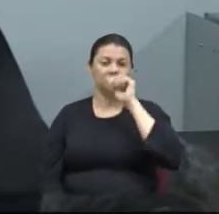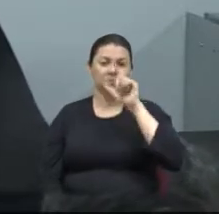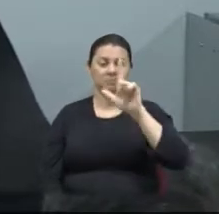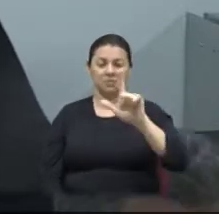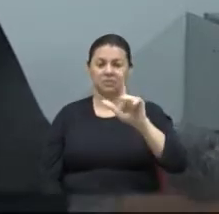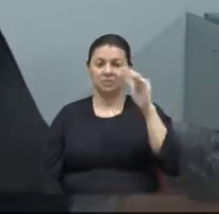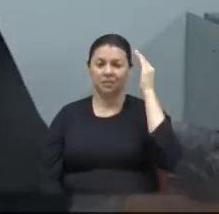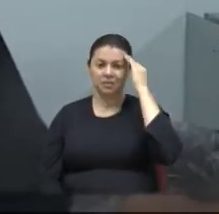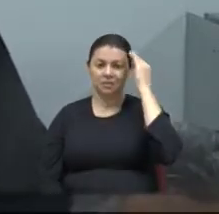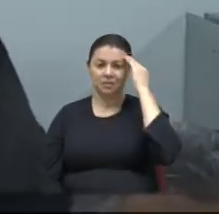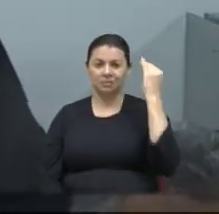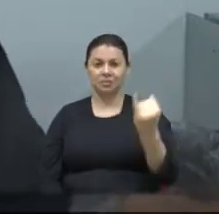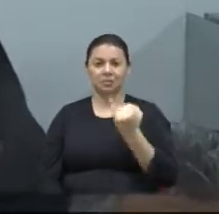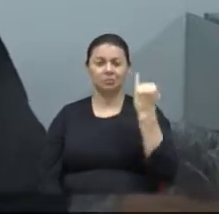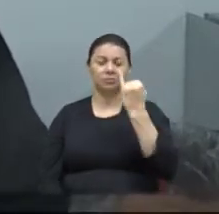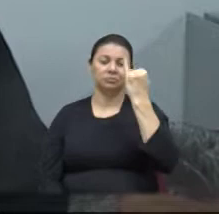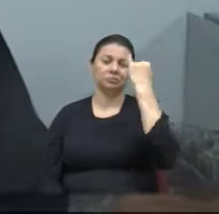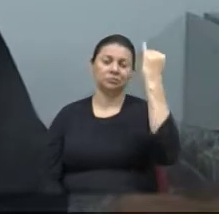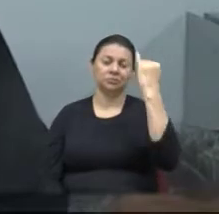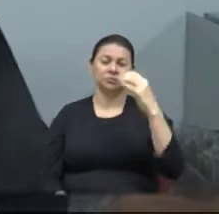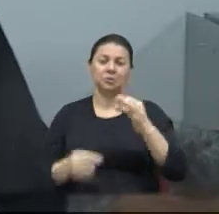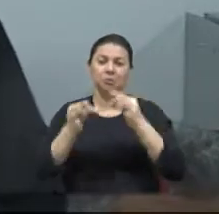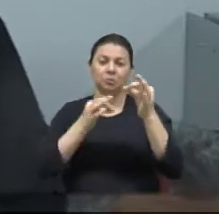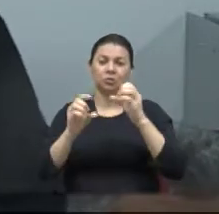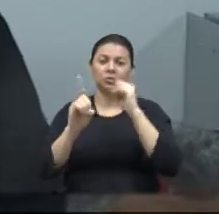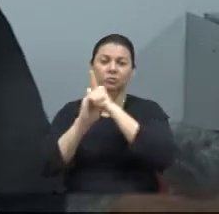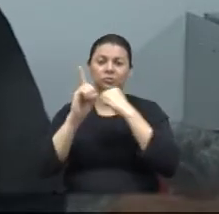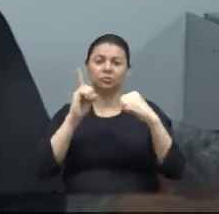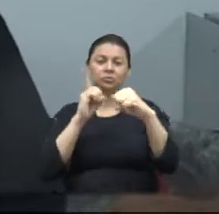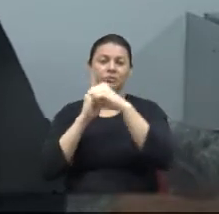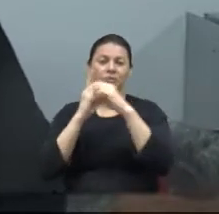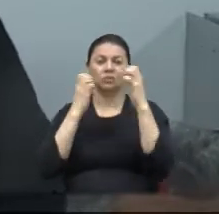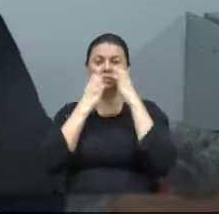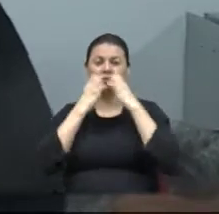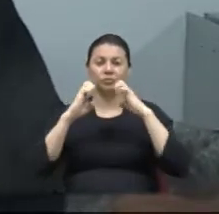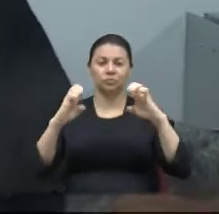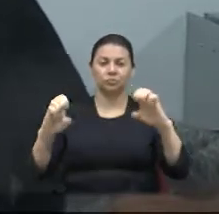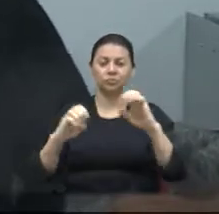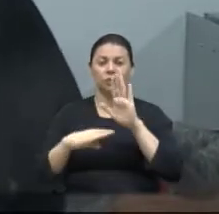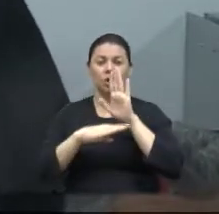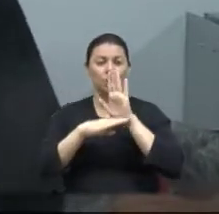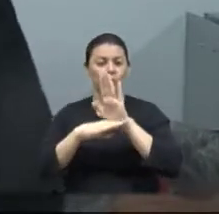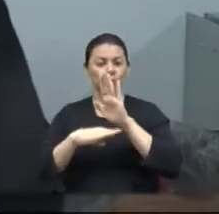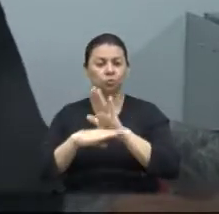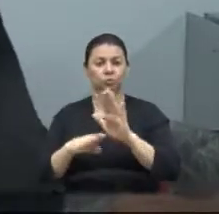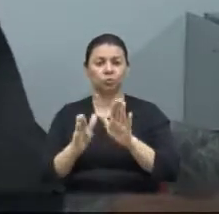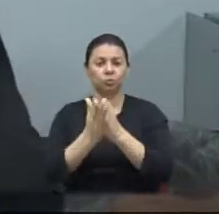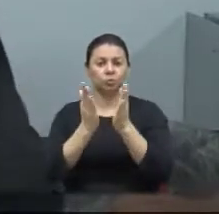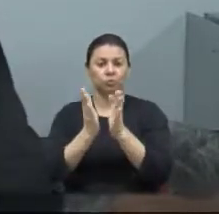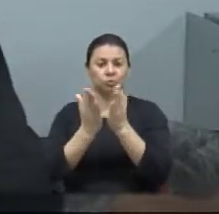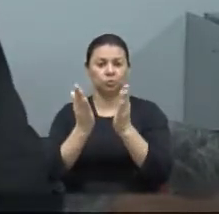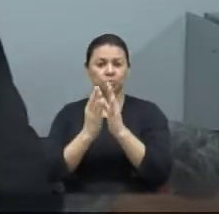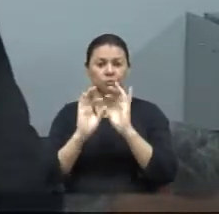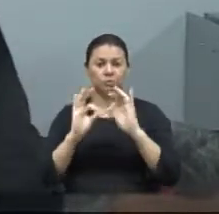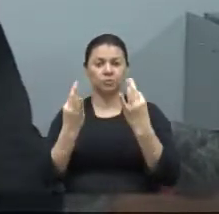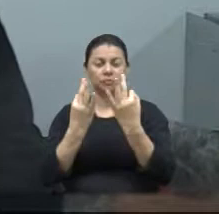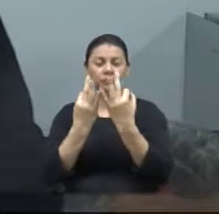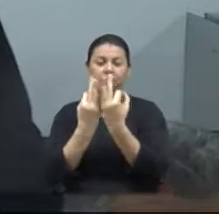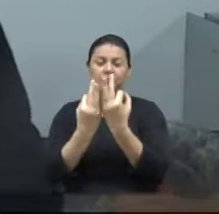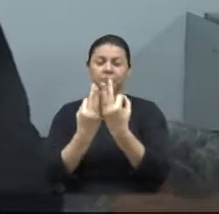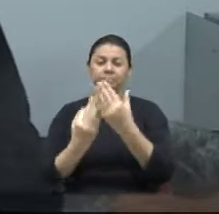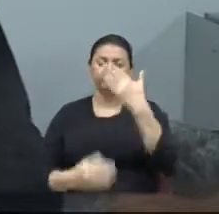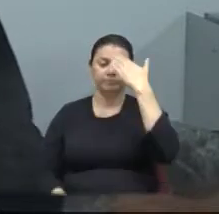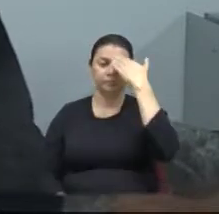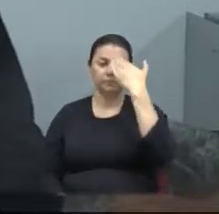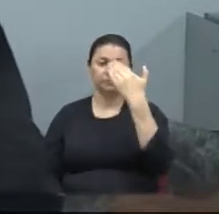projetos sociais sejam evangélicos mesmo seja na ajudando as pessoas como diz o vereador alemão então sou muito grato e